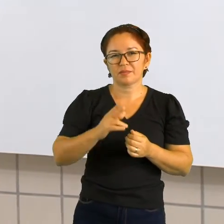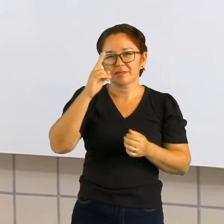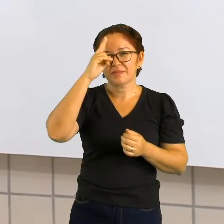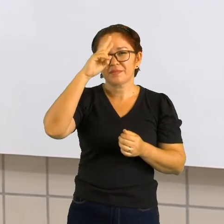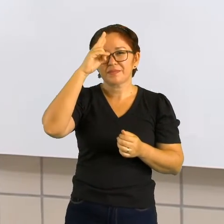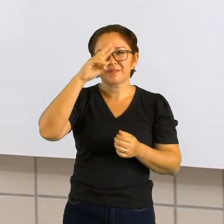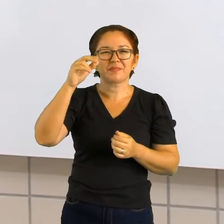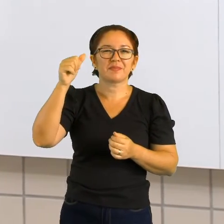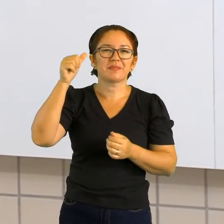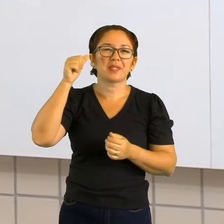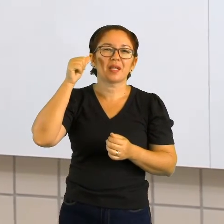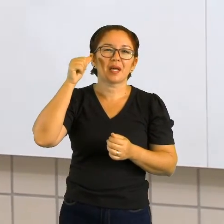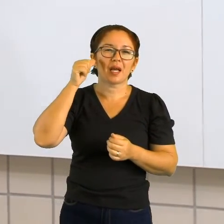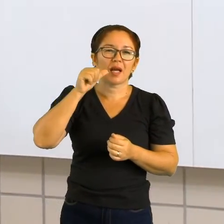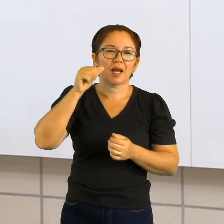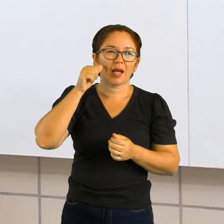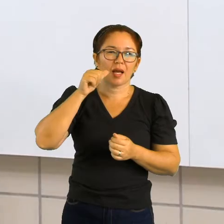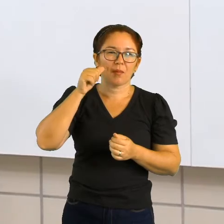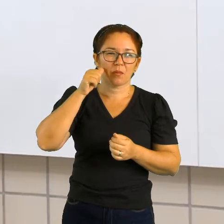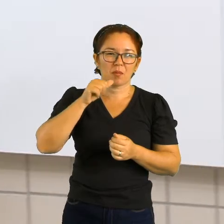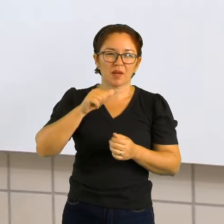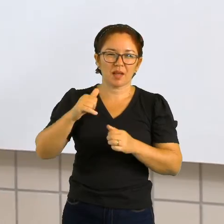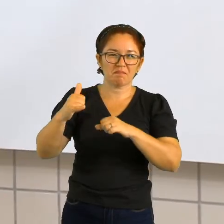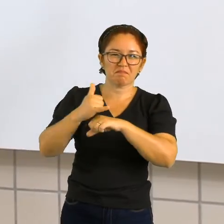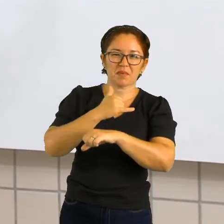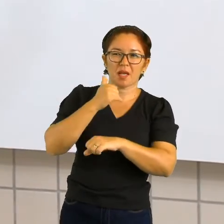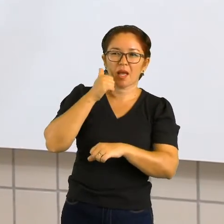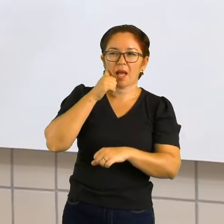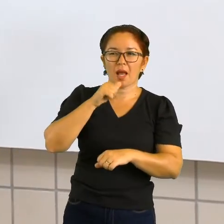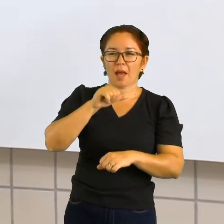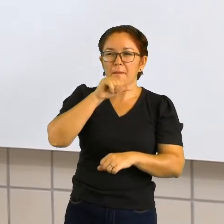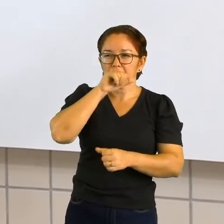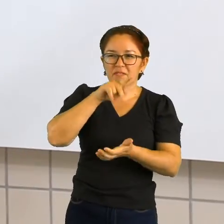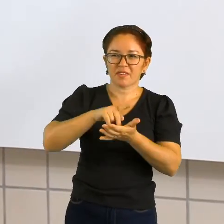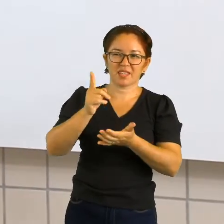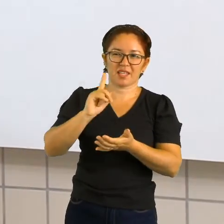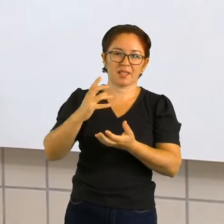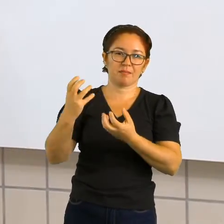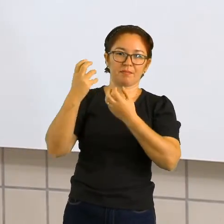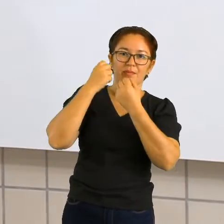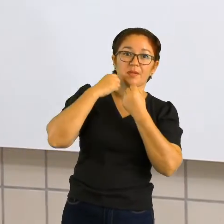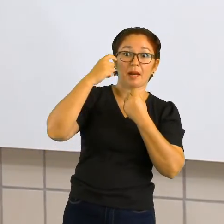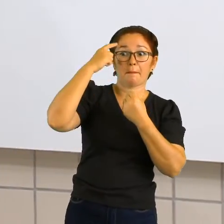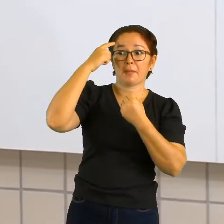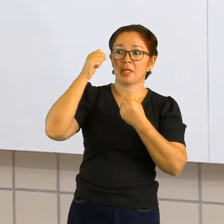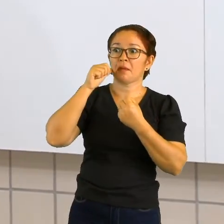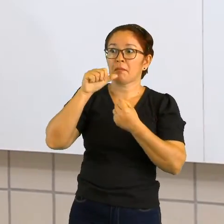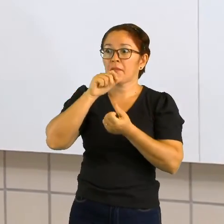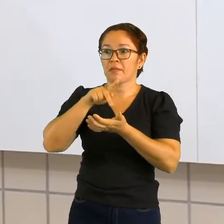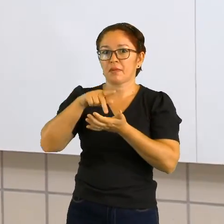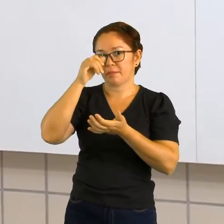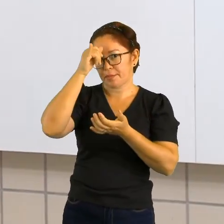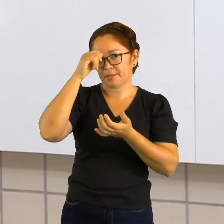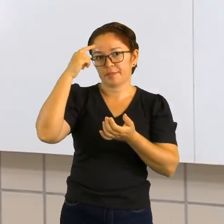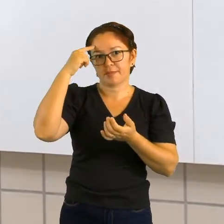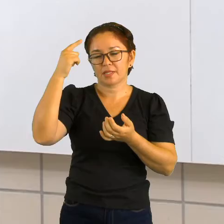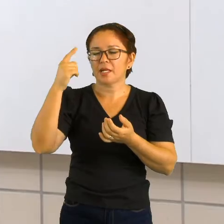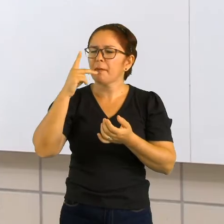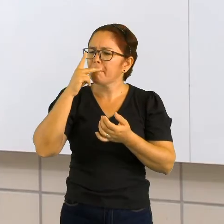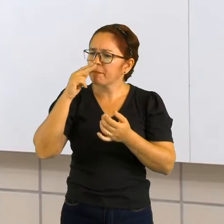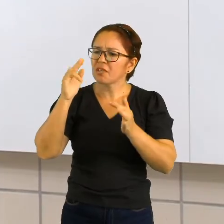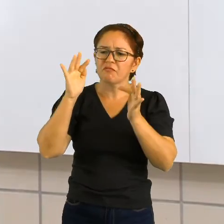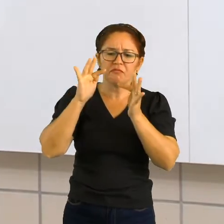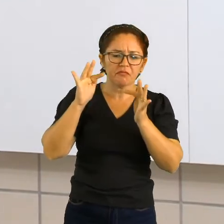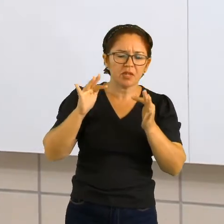ela. E aí parecia que ela era super feliz. De repente,